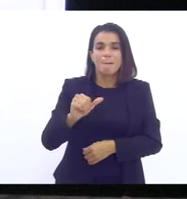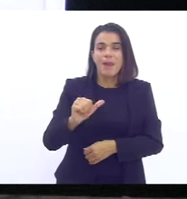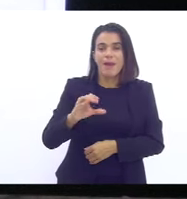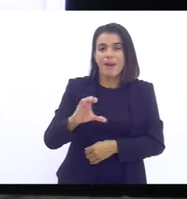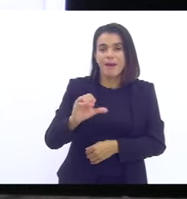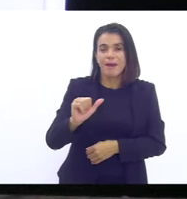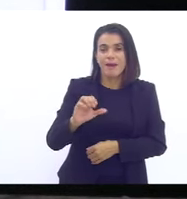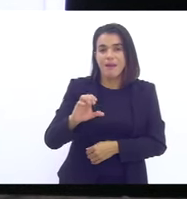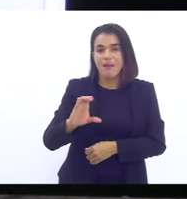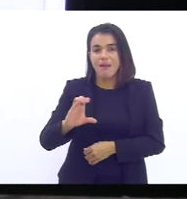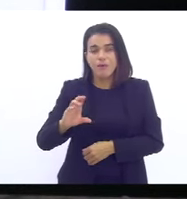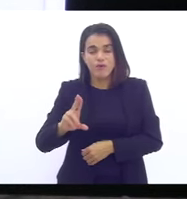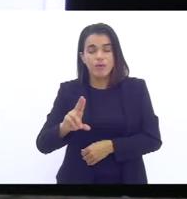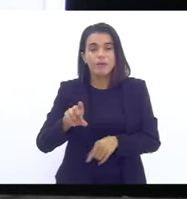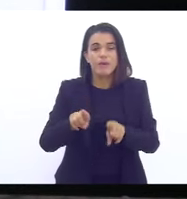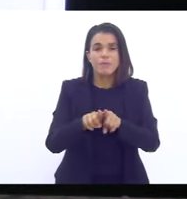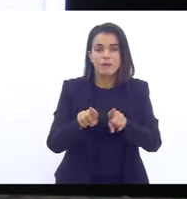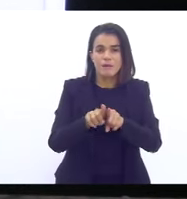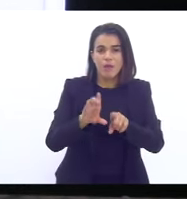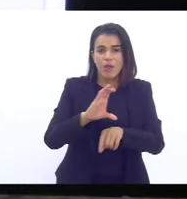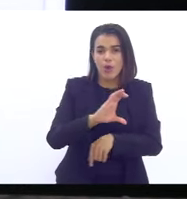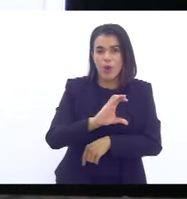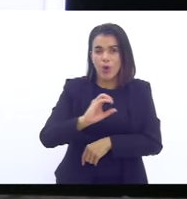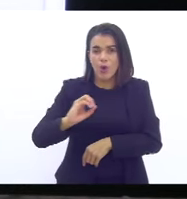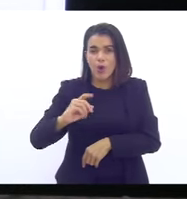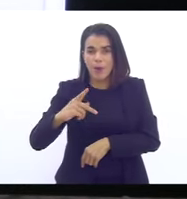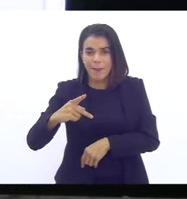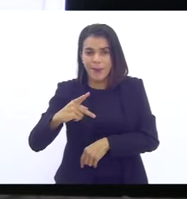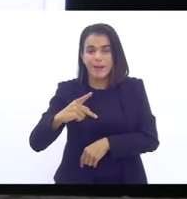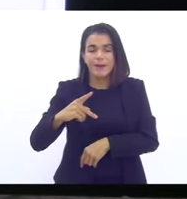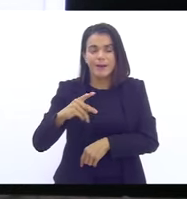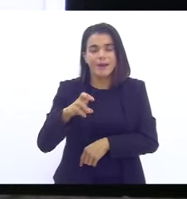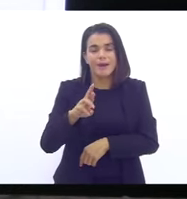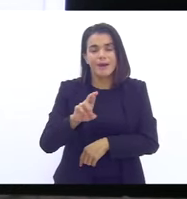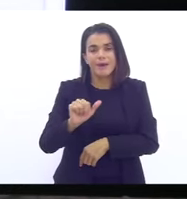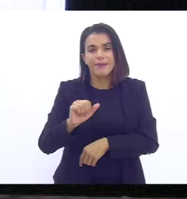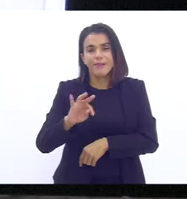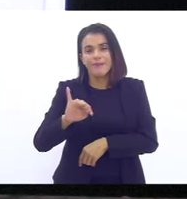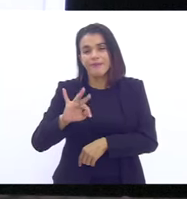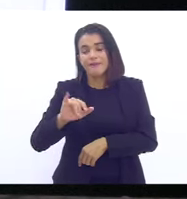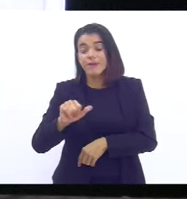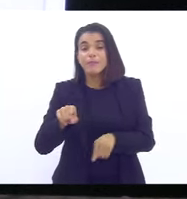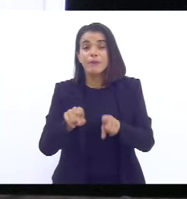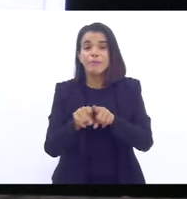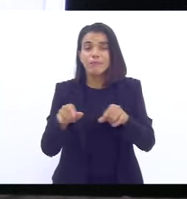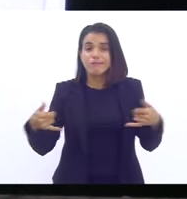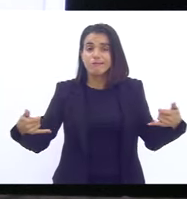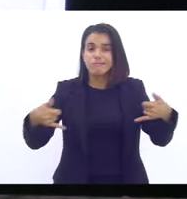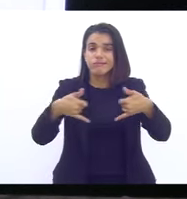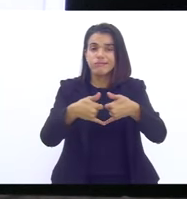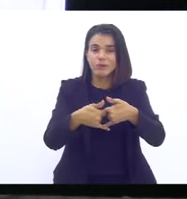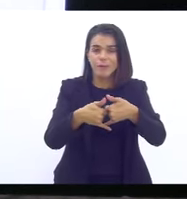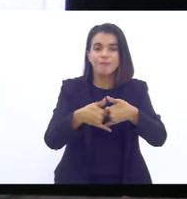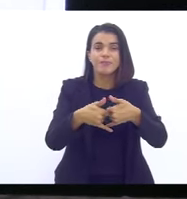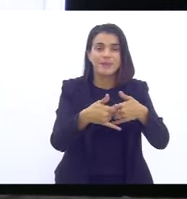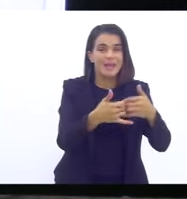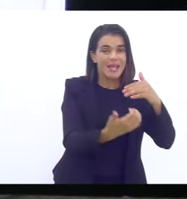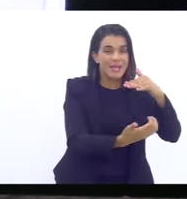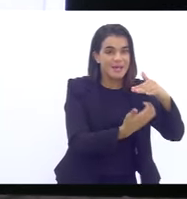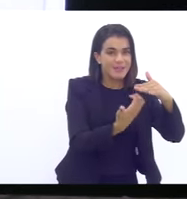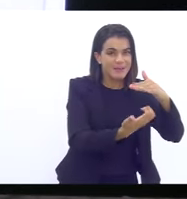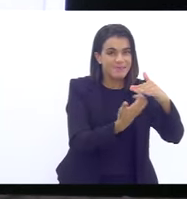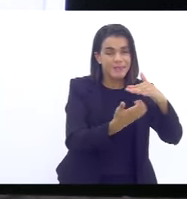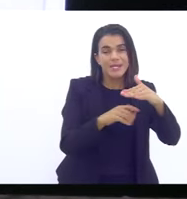temos cooperativas, envolvemos as cooperativas também nessa discussão. Criamos um canal direto de comunicação com as concessionárias